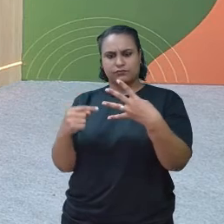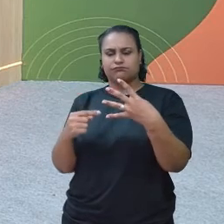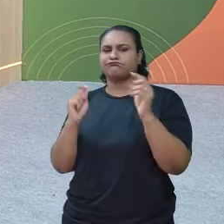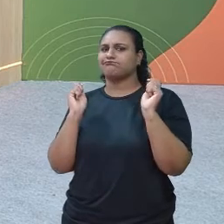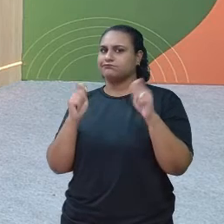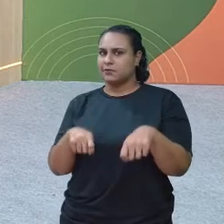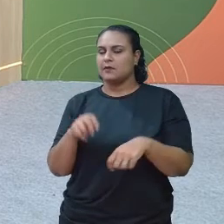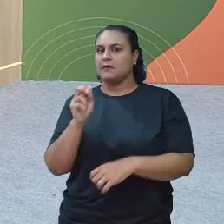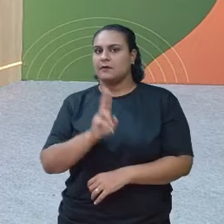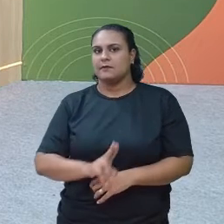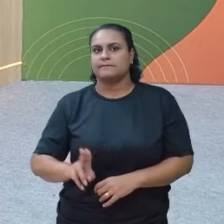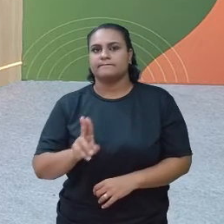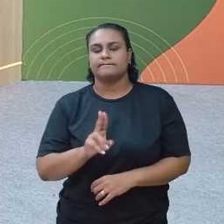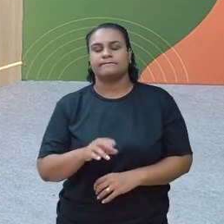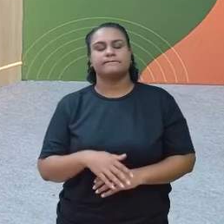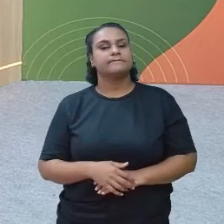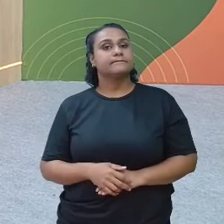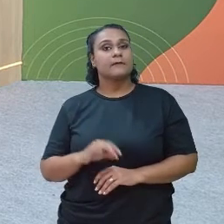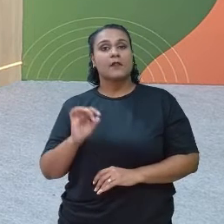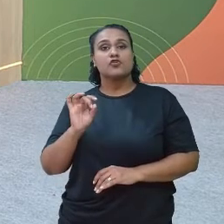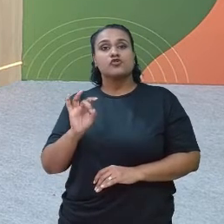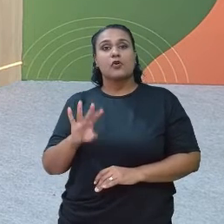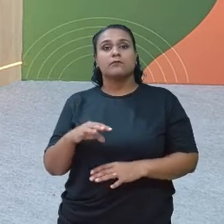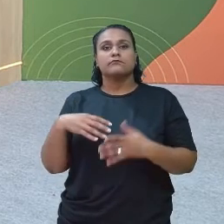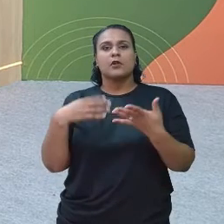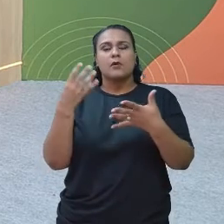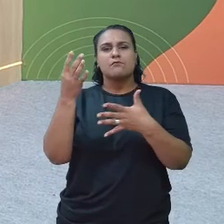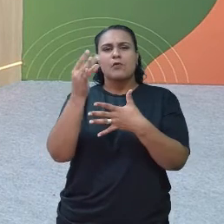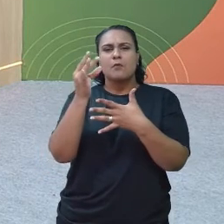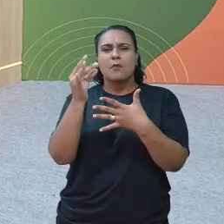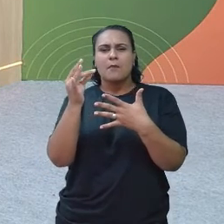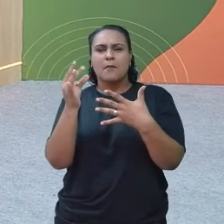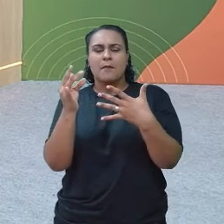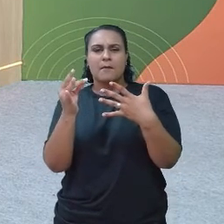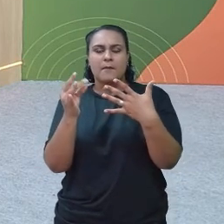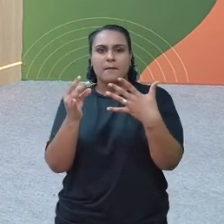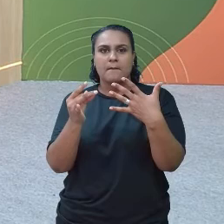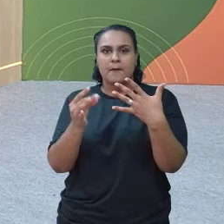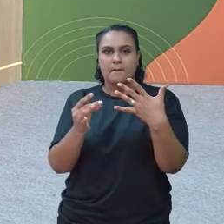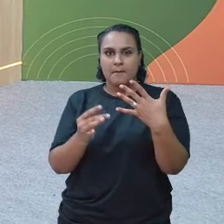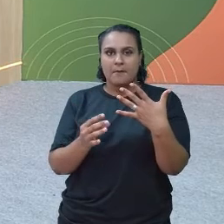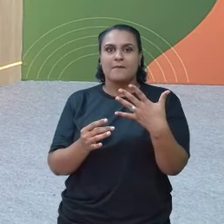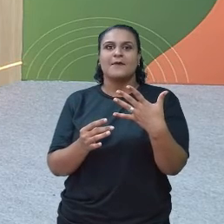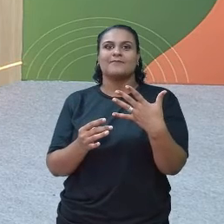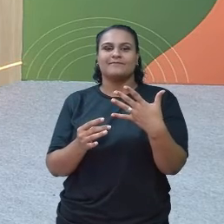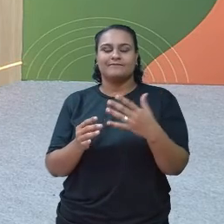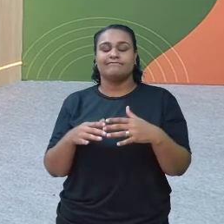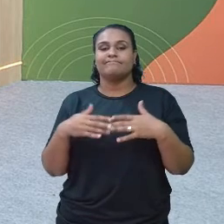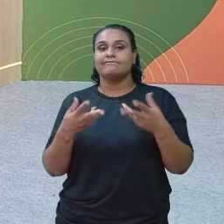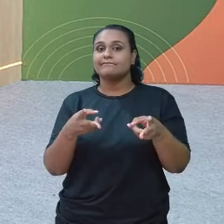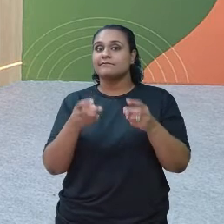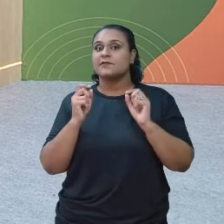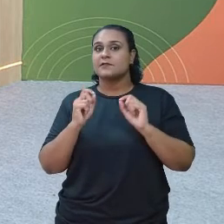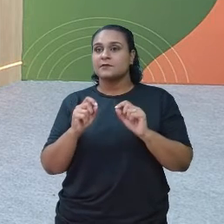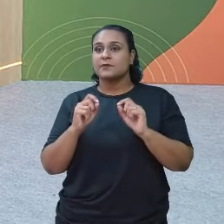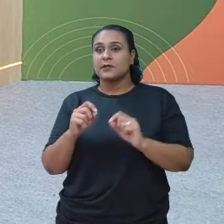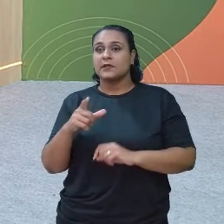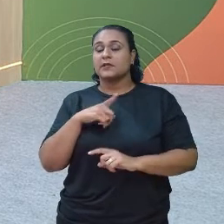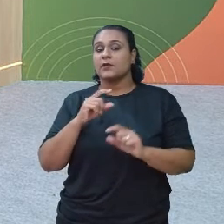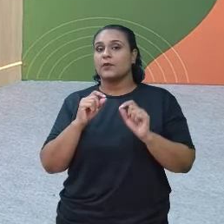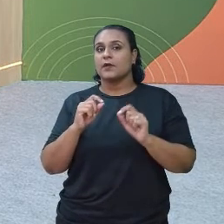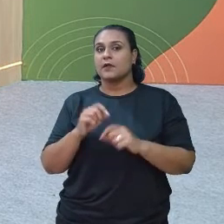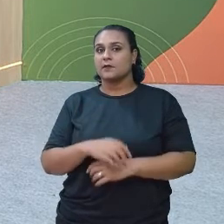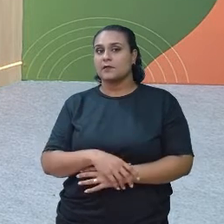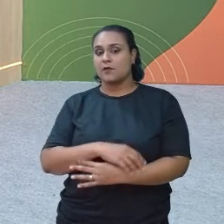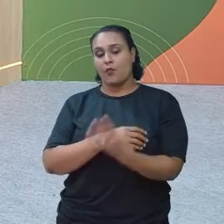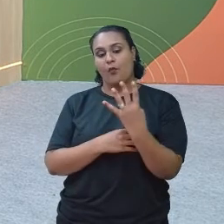tá certo? Então eu apenas estou descrevendo cada uma dessas situações. Então perceba que eu tenho aí as